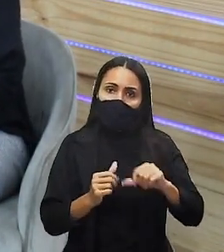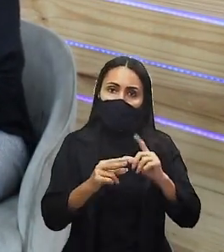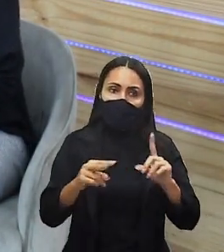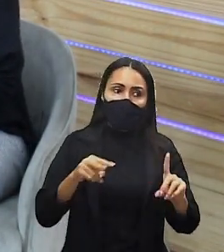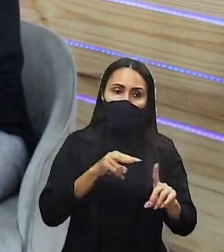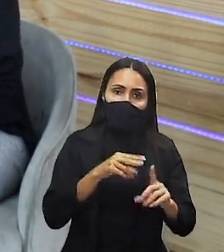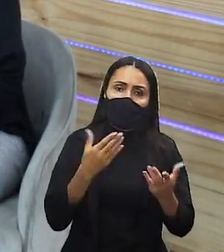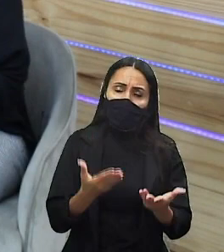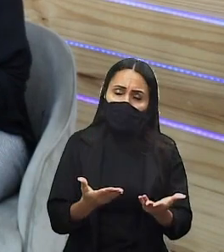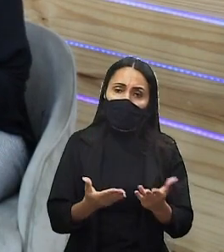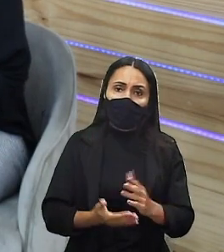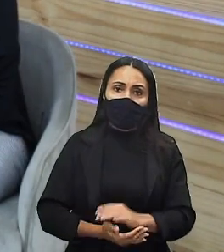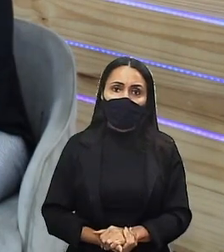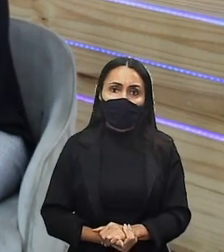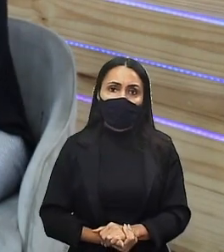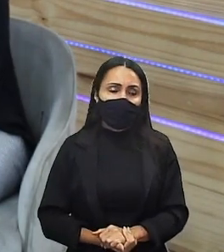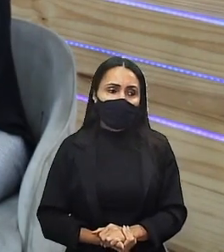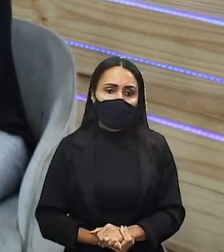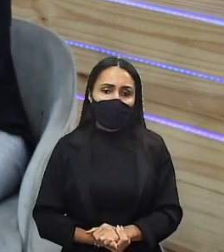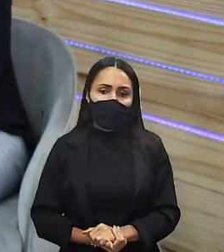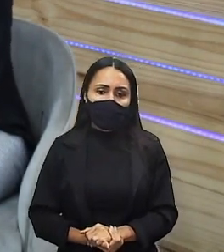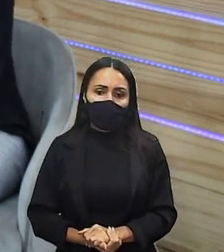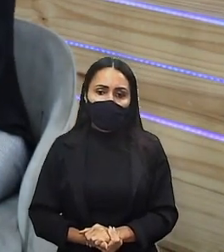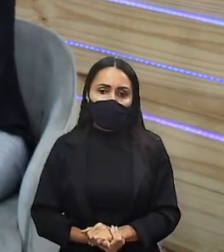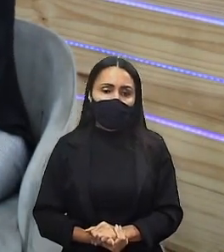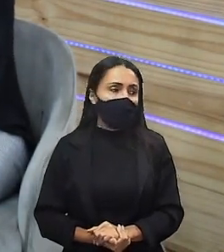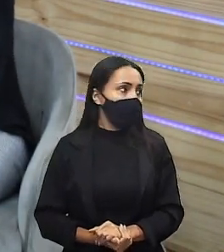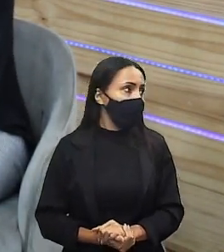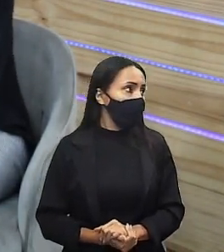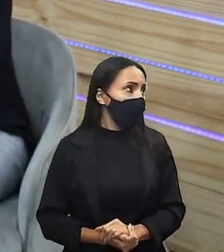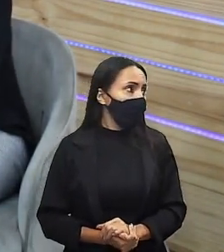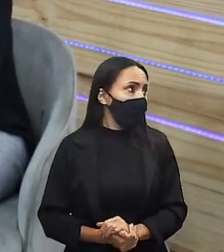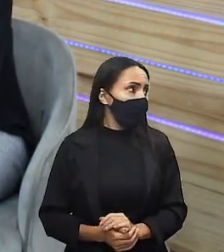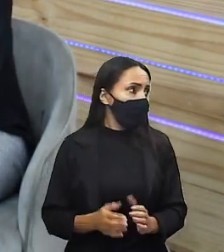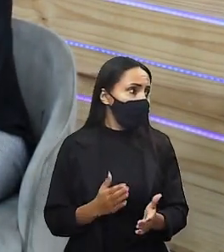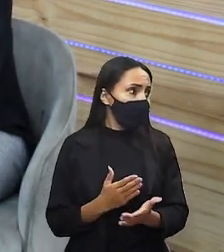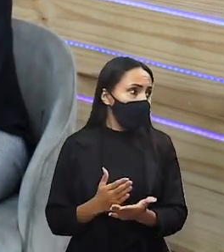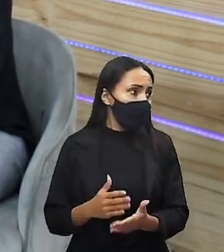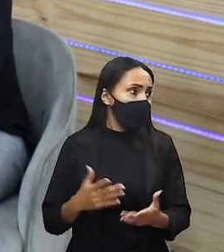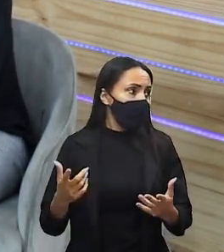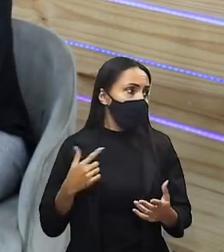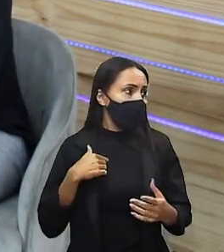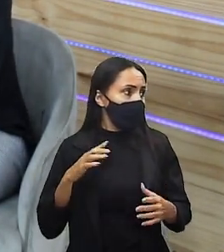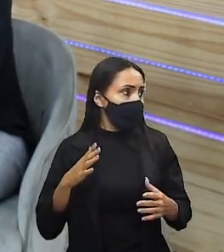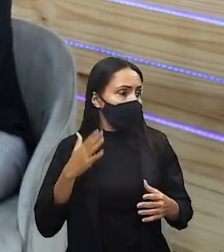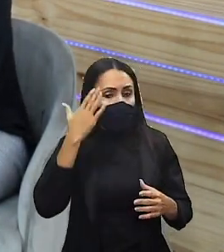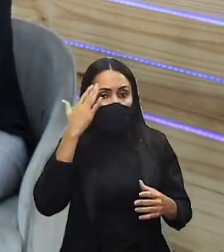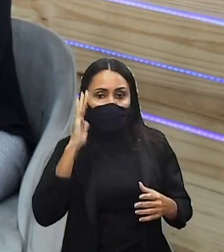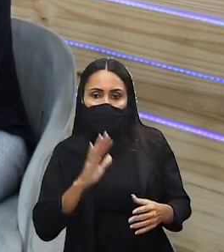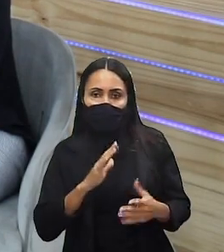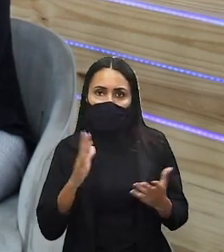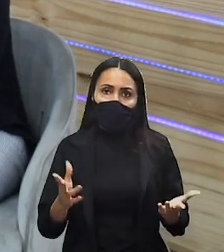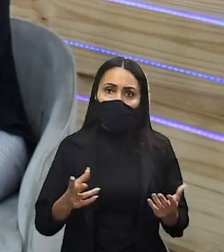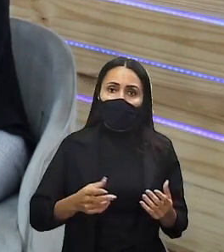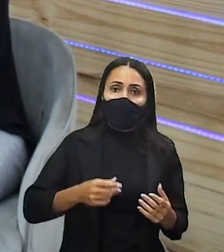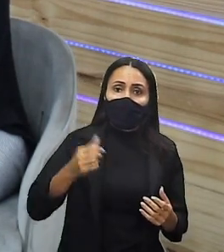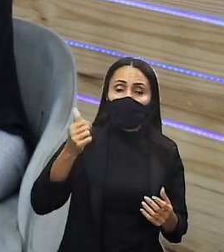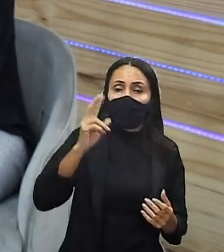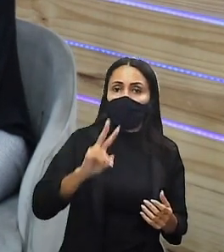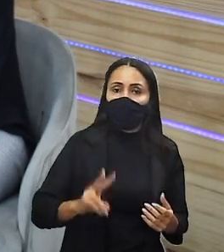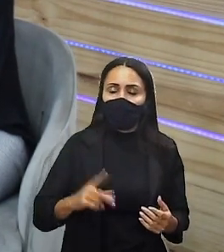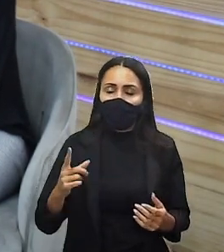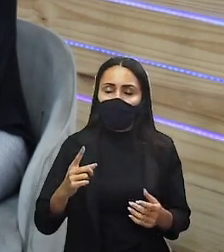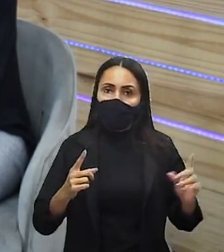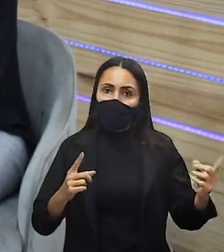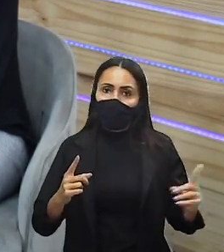da biblioteca, né? Ô, Sônia, e muitas vezes a gente nem sabe, a gente está ali na biblioteca e a gente não sabe que é a primeira vez que aquele usuário está